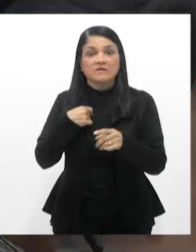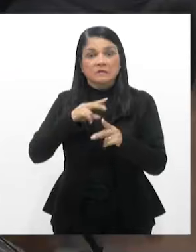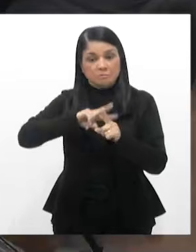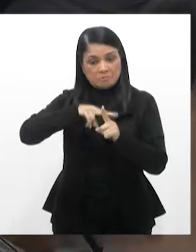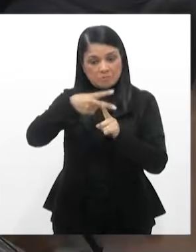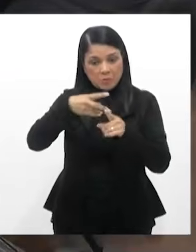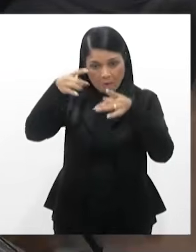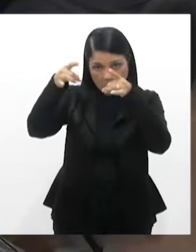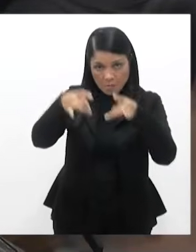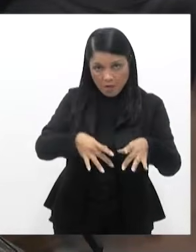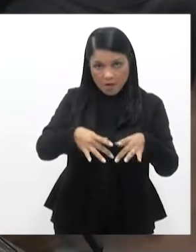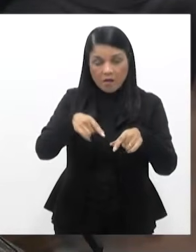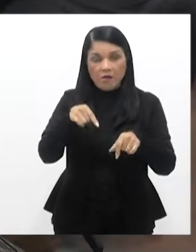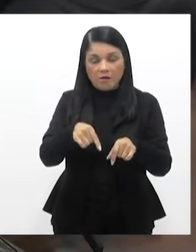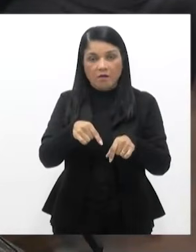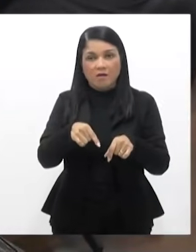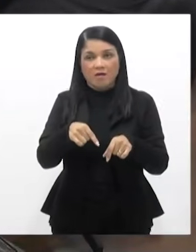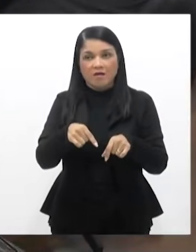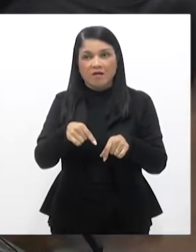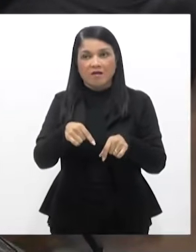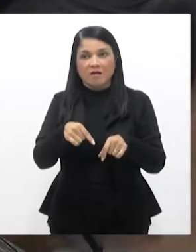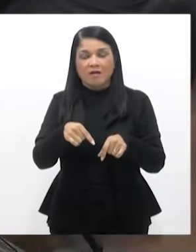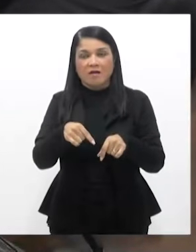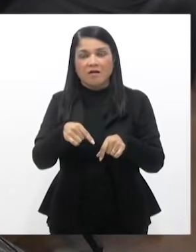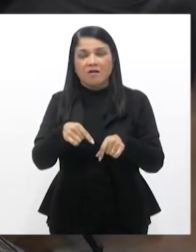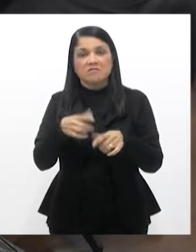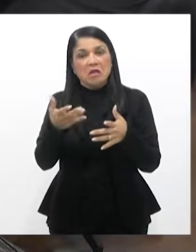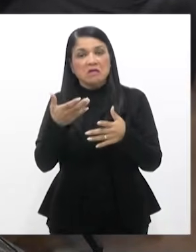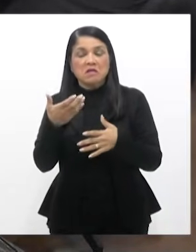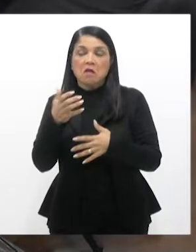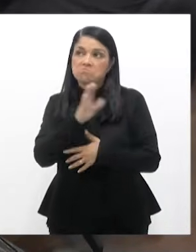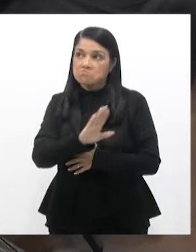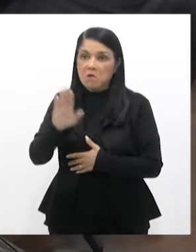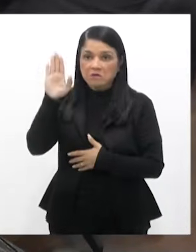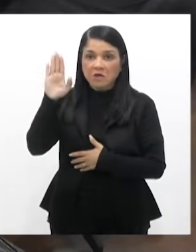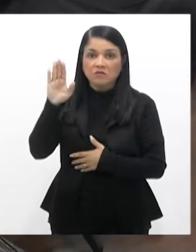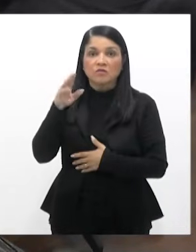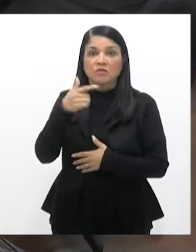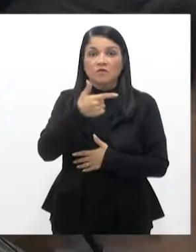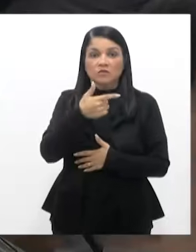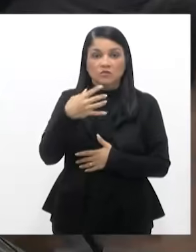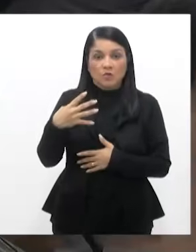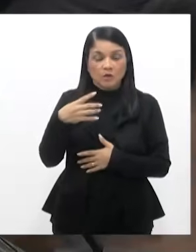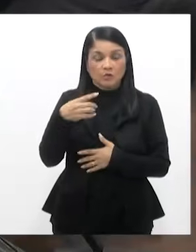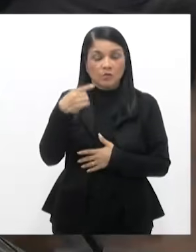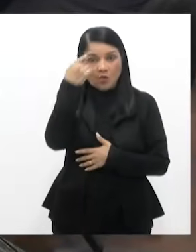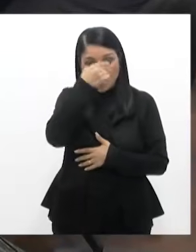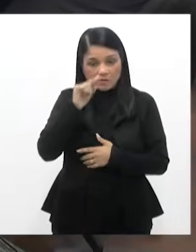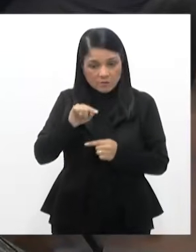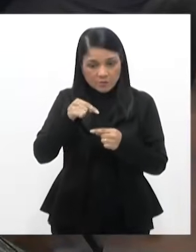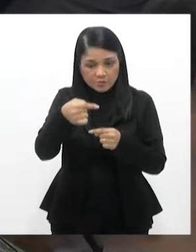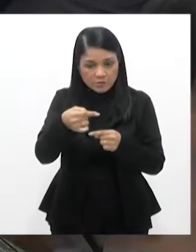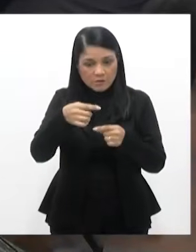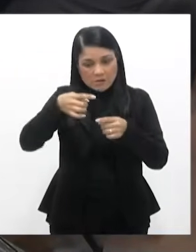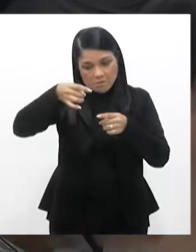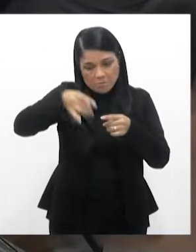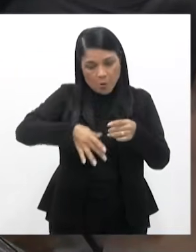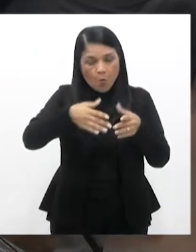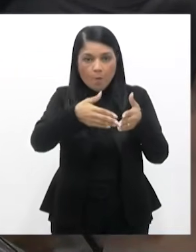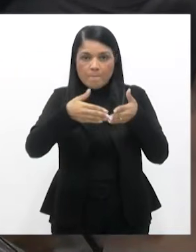vacância, você tem, quem quiser ser o candidato, 24 horas após, ele se